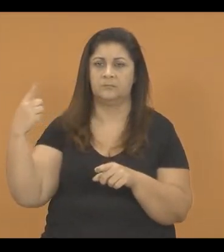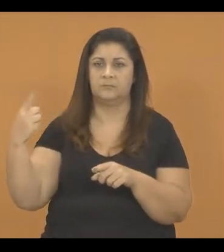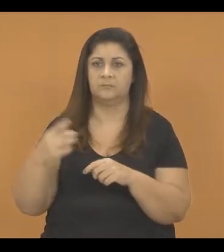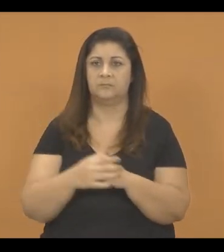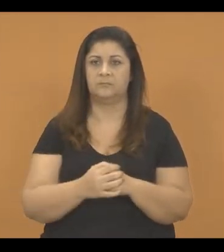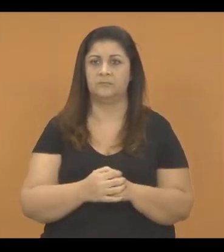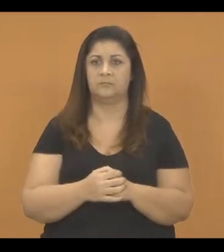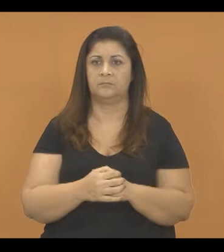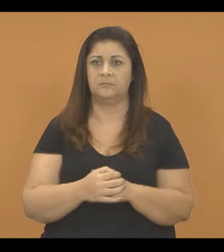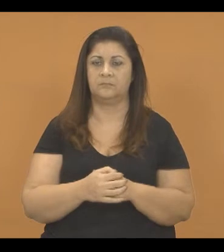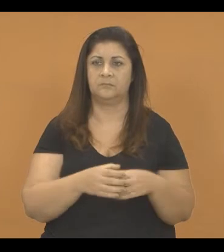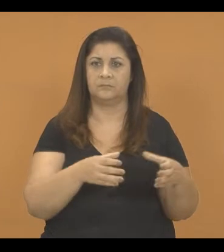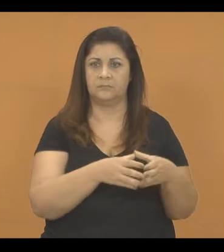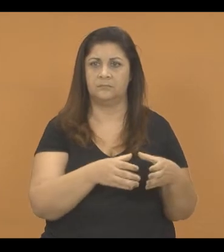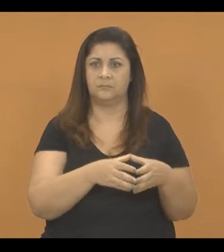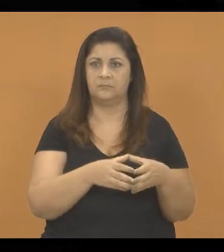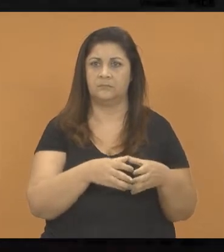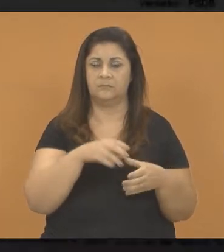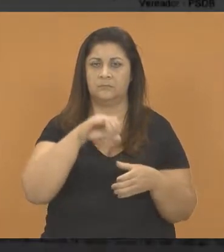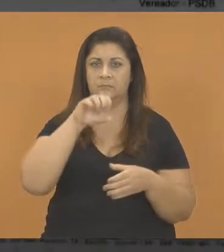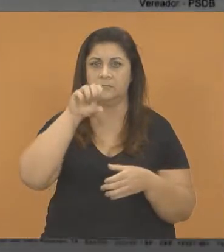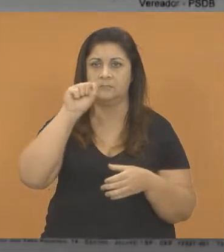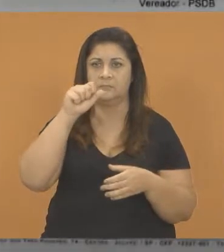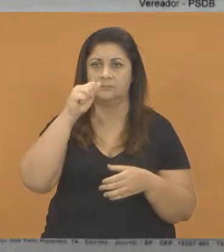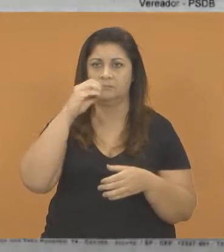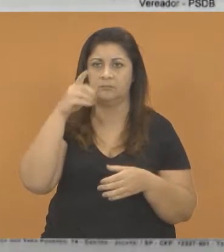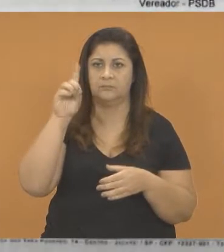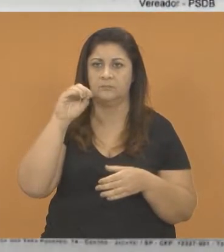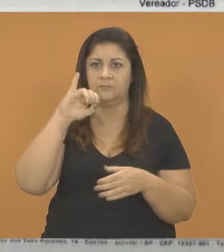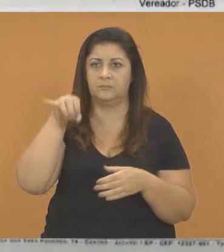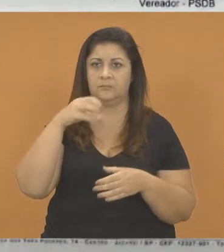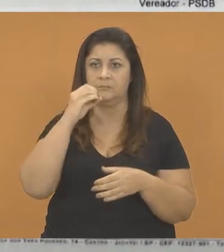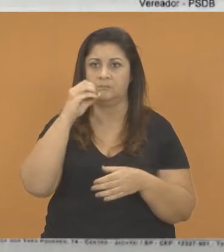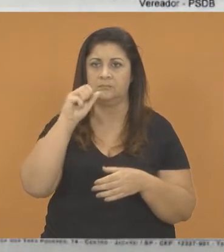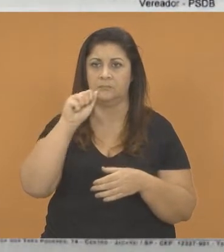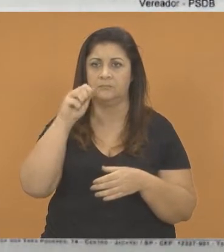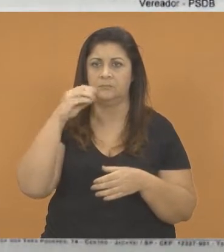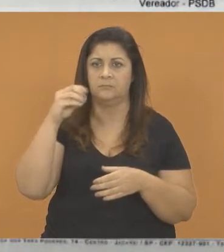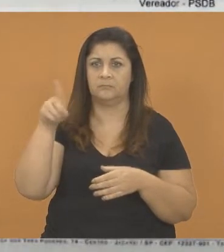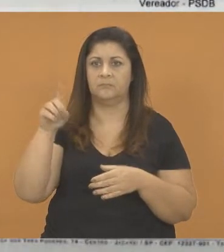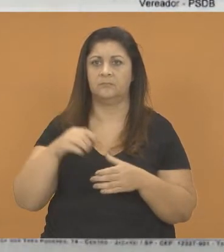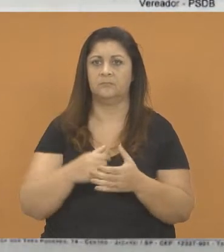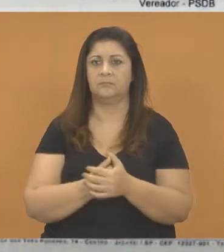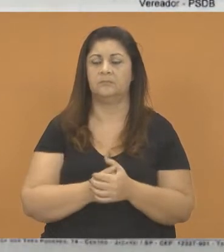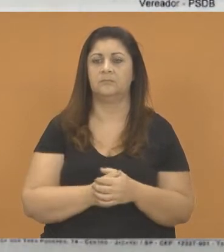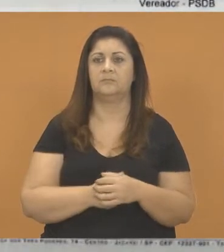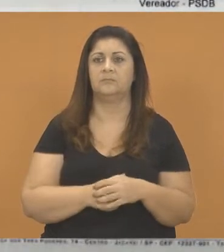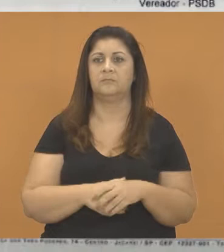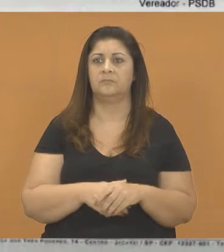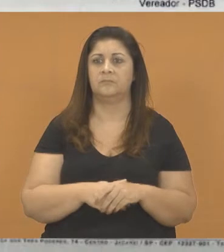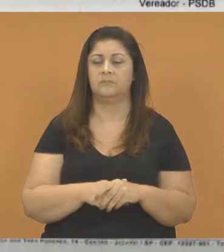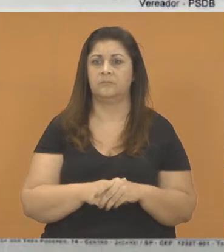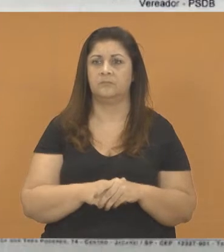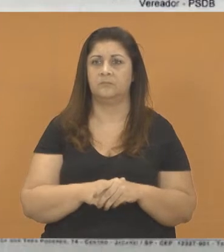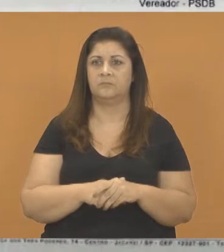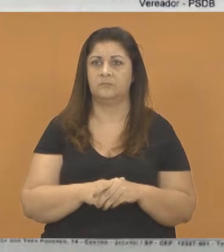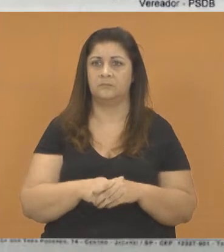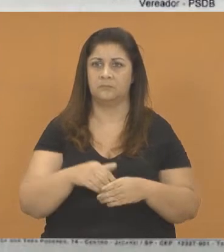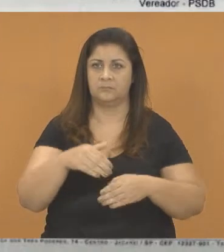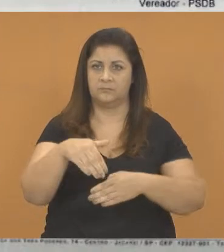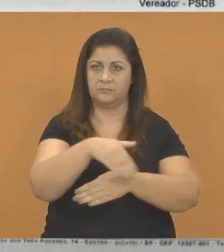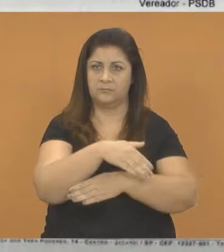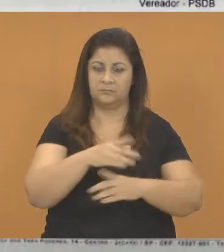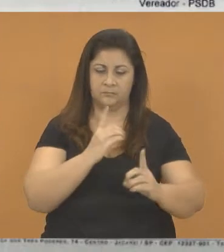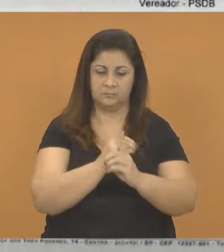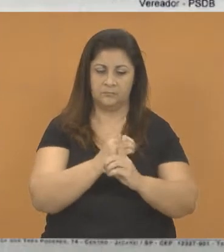vila no bairro terras de são joão e também na rotatória existente na confluência entrar e dava ea rua rio grande